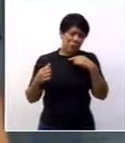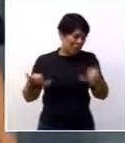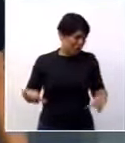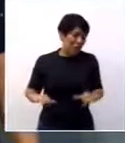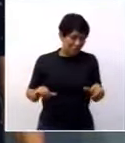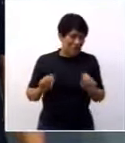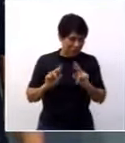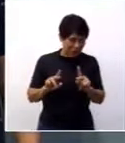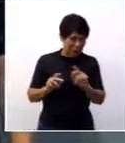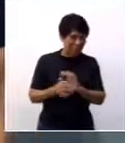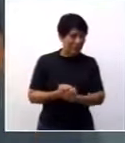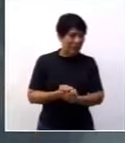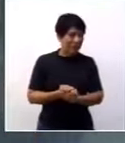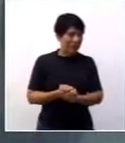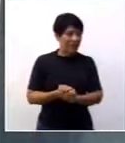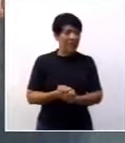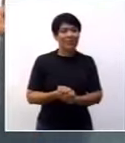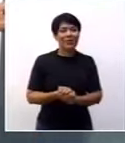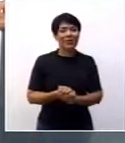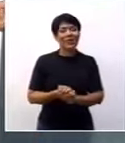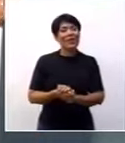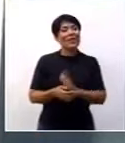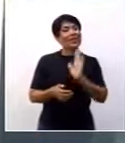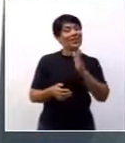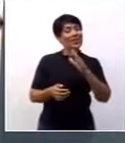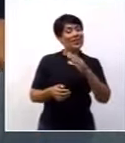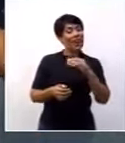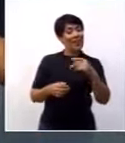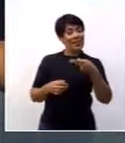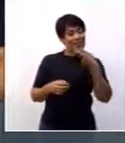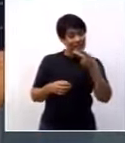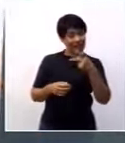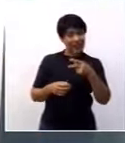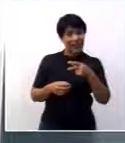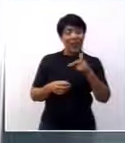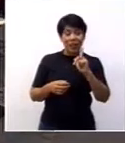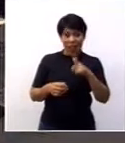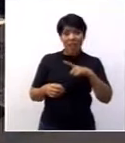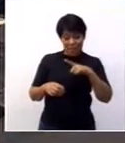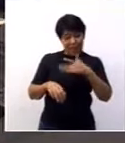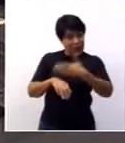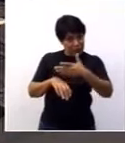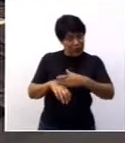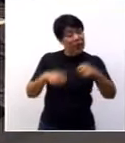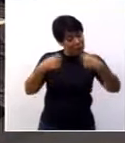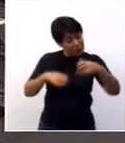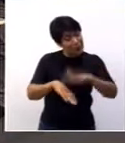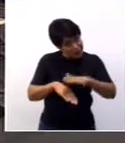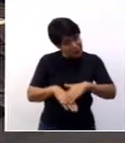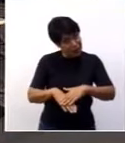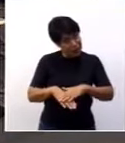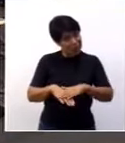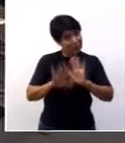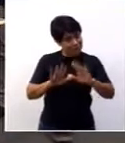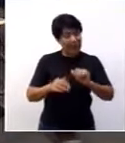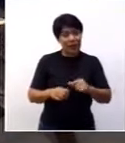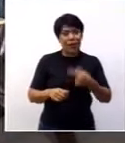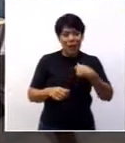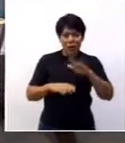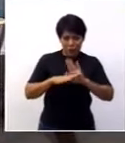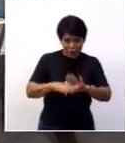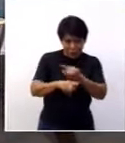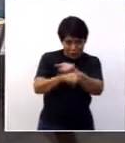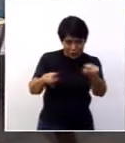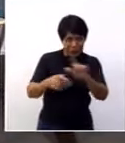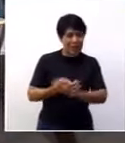galera? Beleza? Tá posta aí, a gente vai fazer, tá? Vamos lá, vou ajudar a vocês. Nós temos